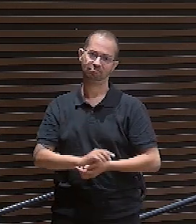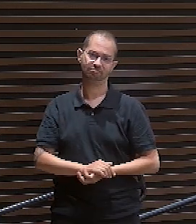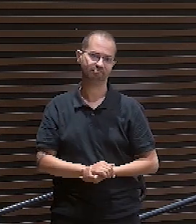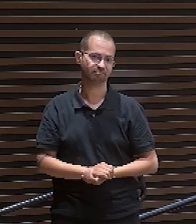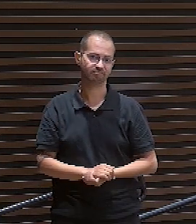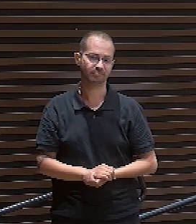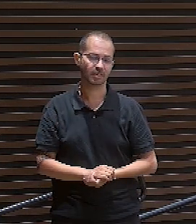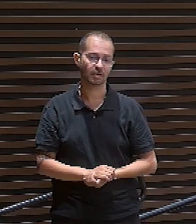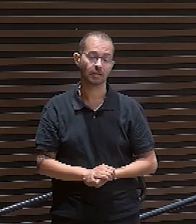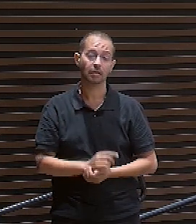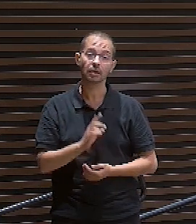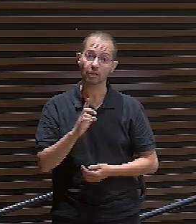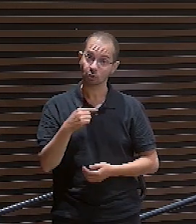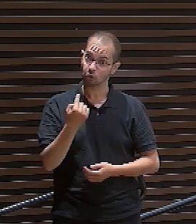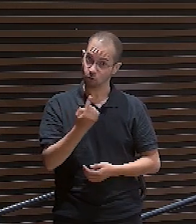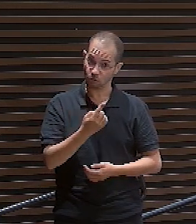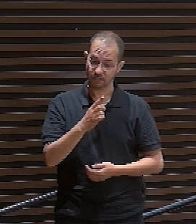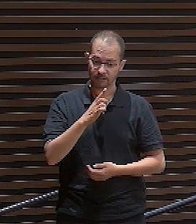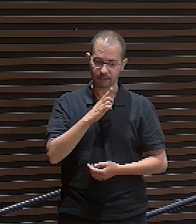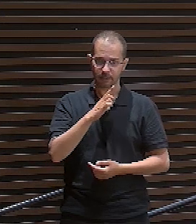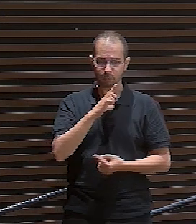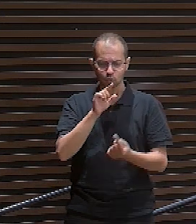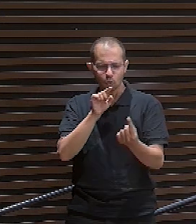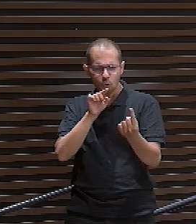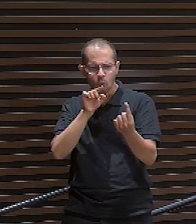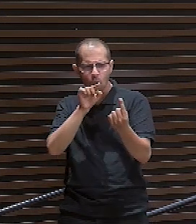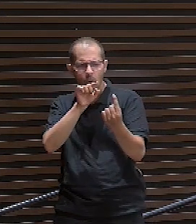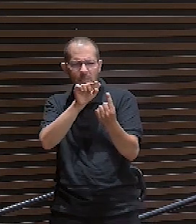Nós temos algo mais profundo.